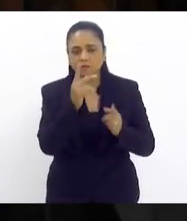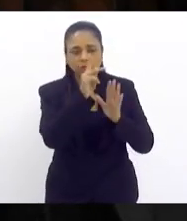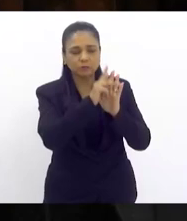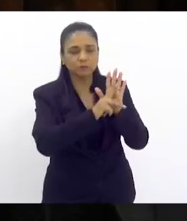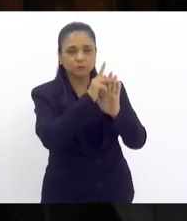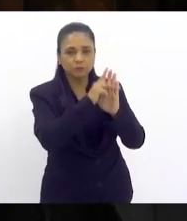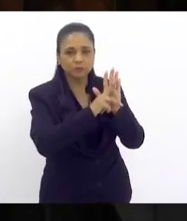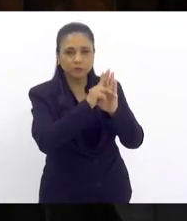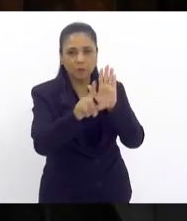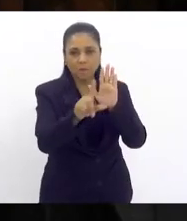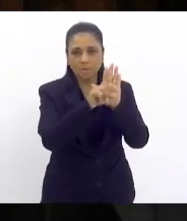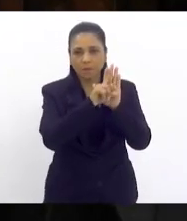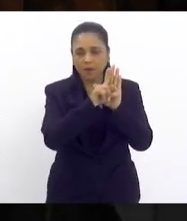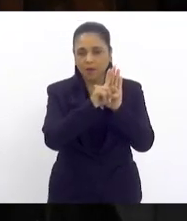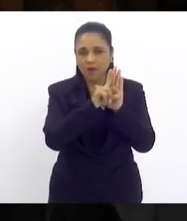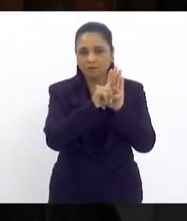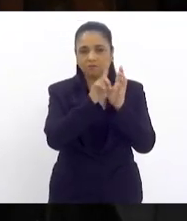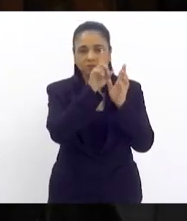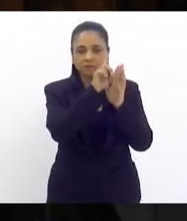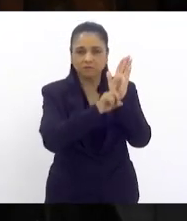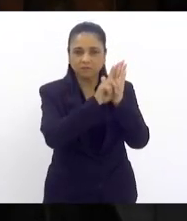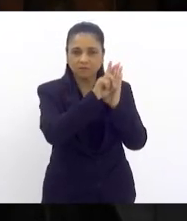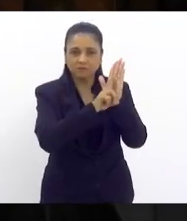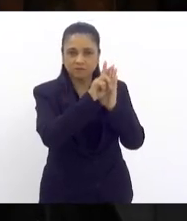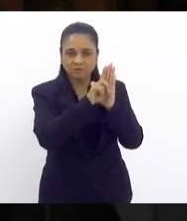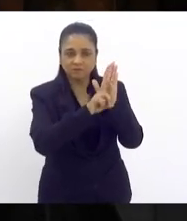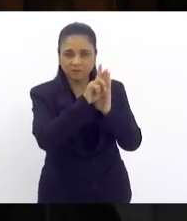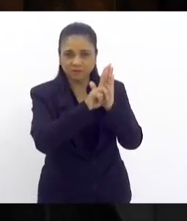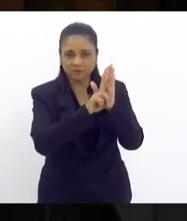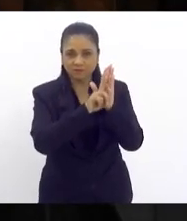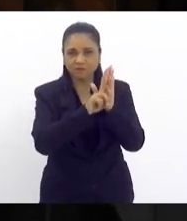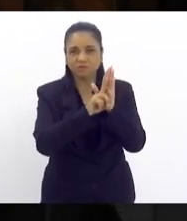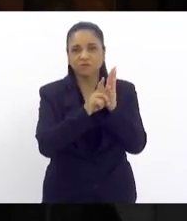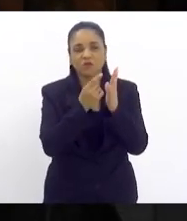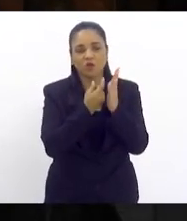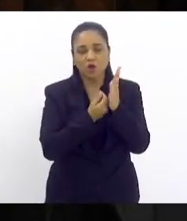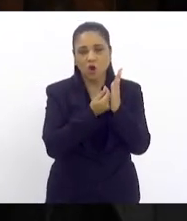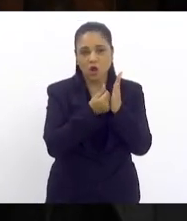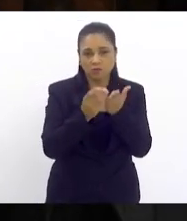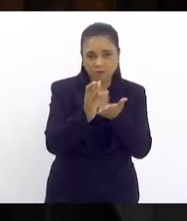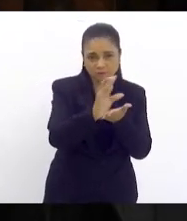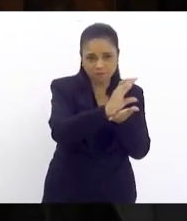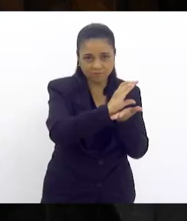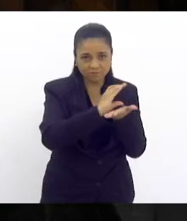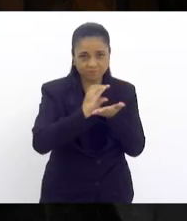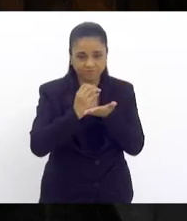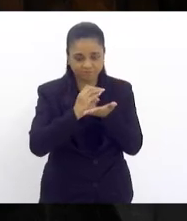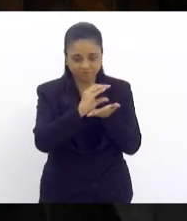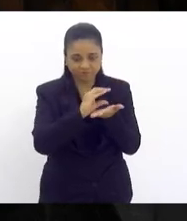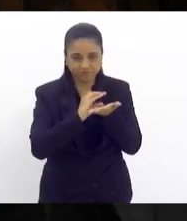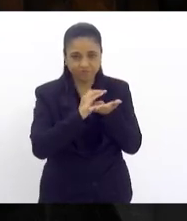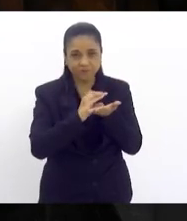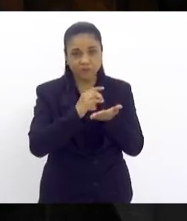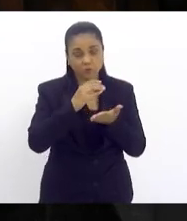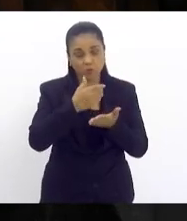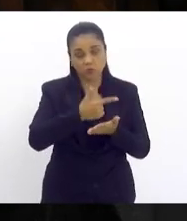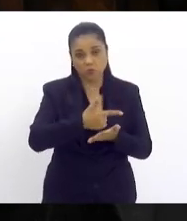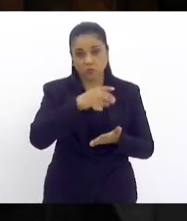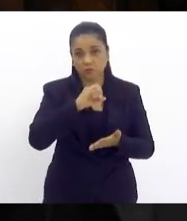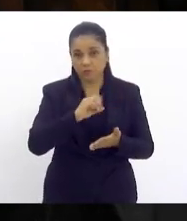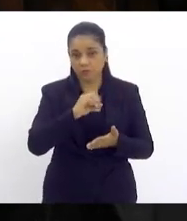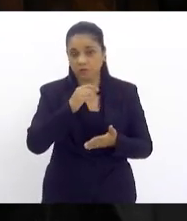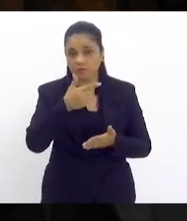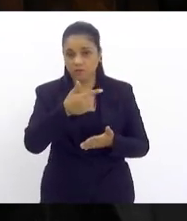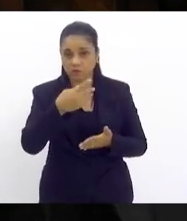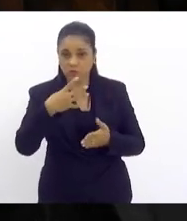projeto de lei das diretrizes orçamentárias para 2024. E, como sabe